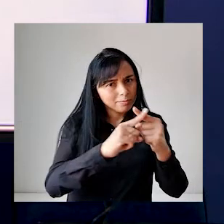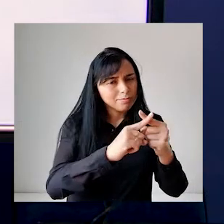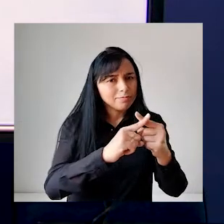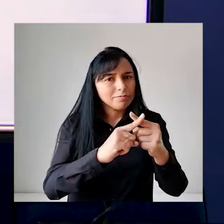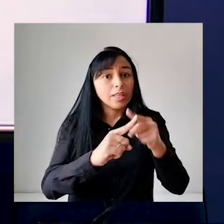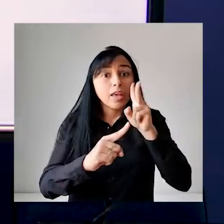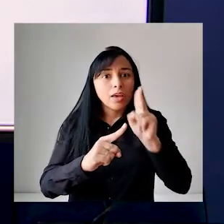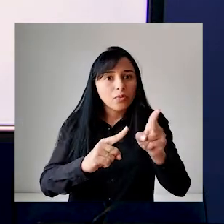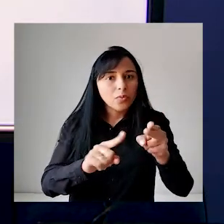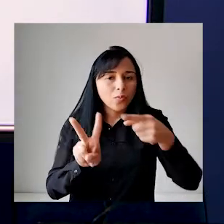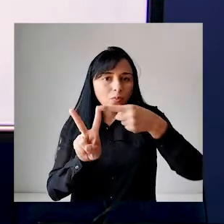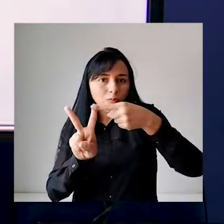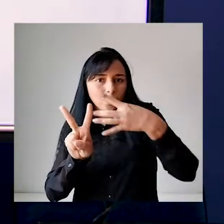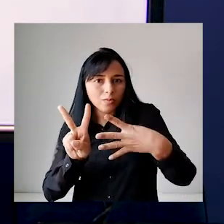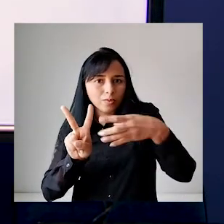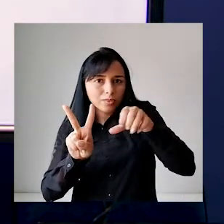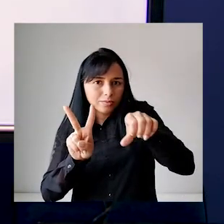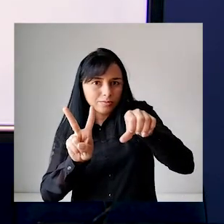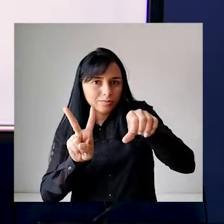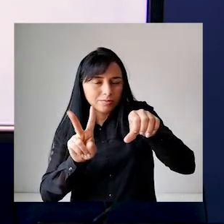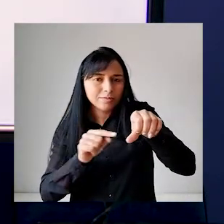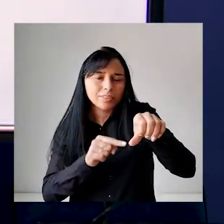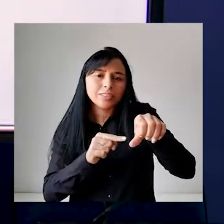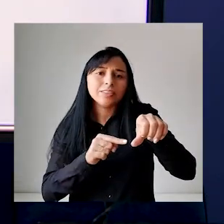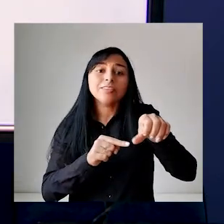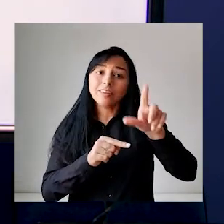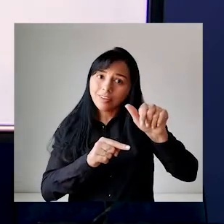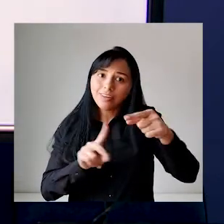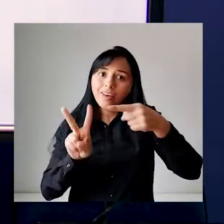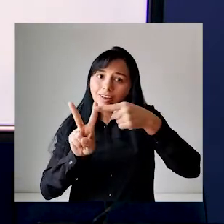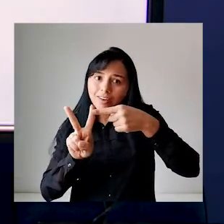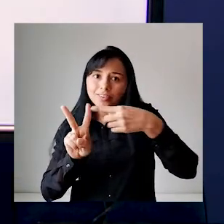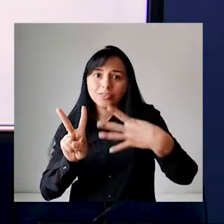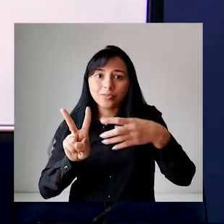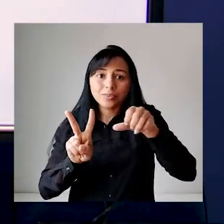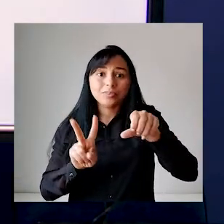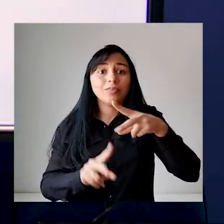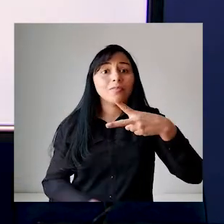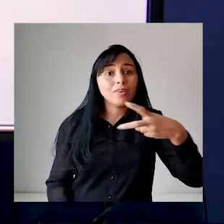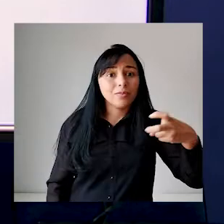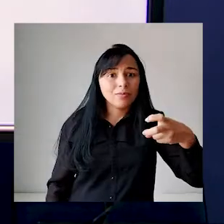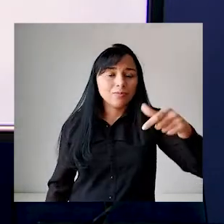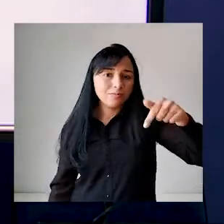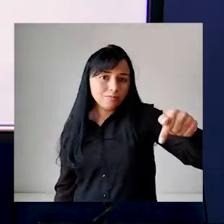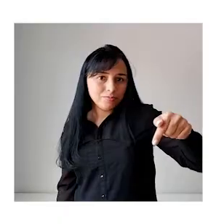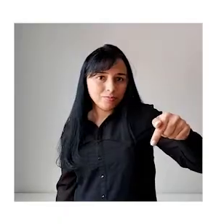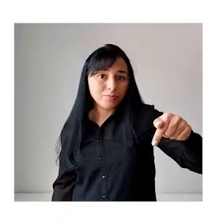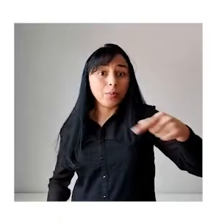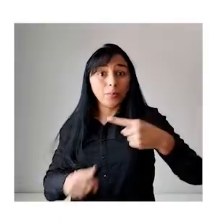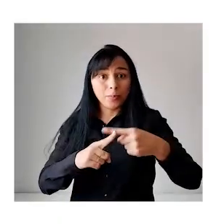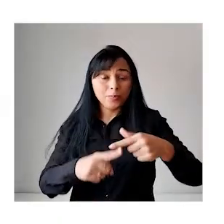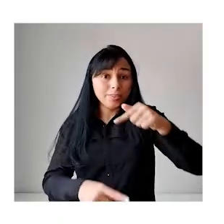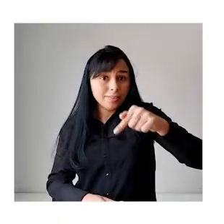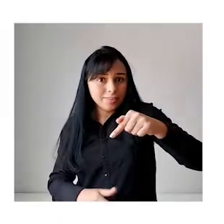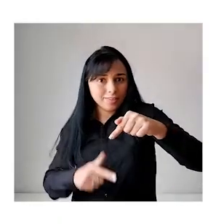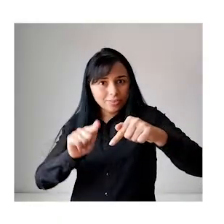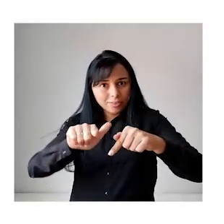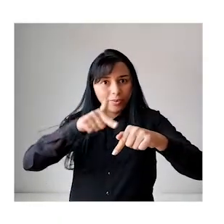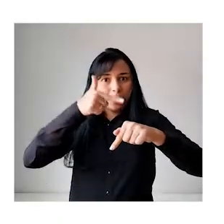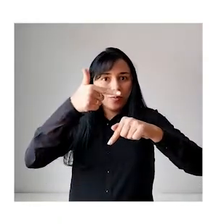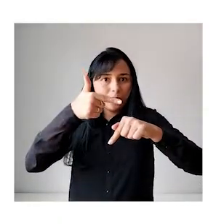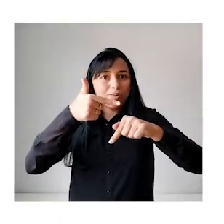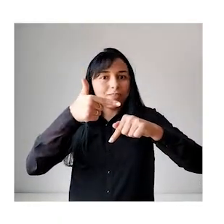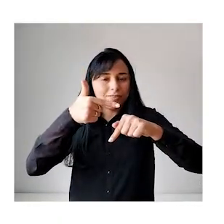ser igual ao radicando 49. E aí a gente sabe que é 7. Por que 7? Pois 7 ao quadrado,